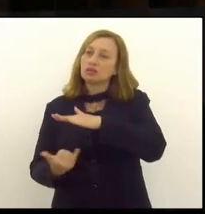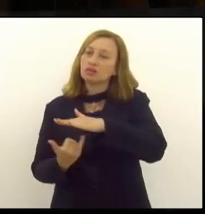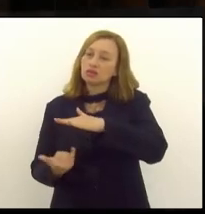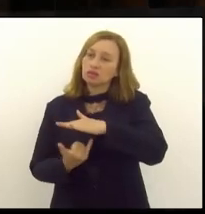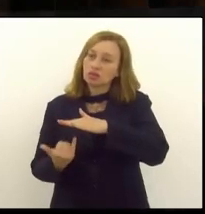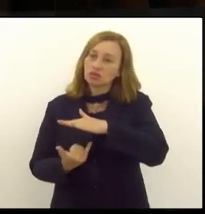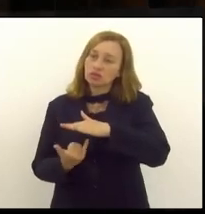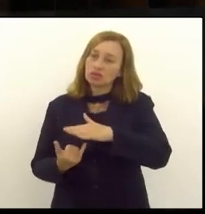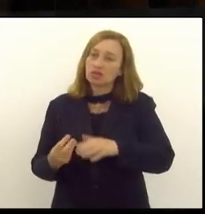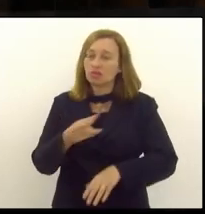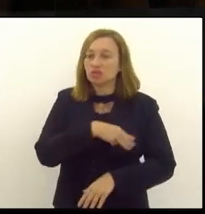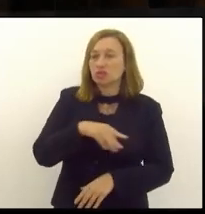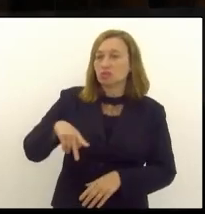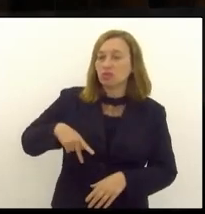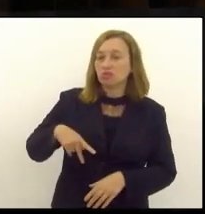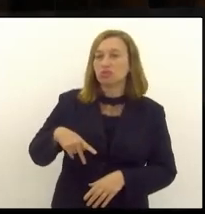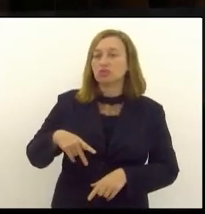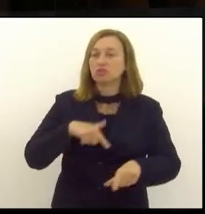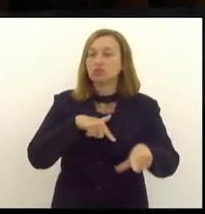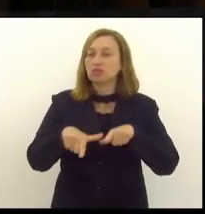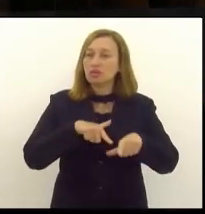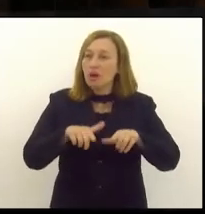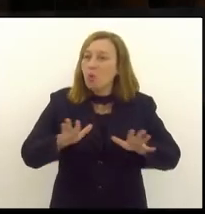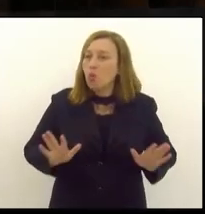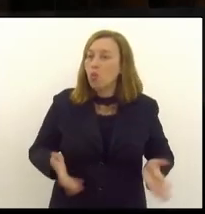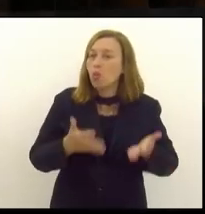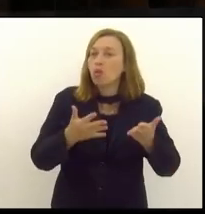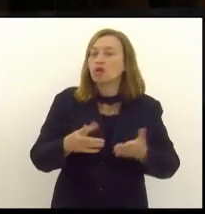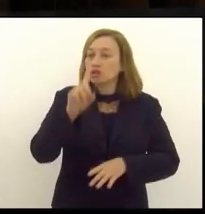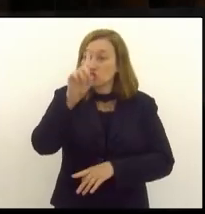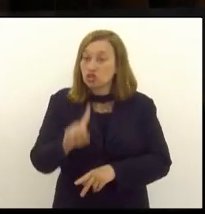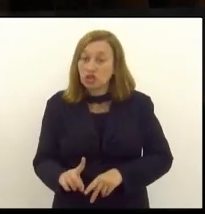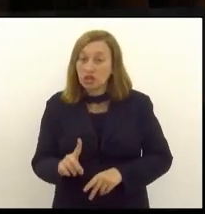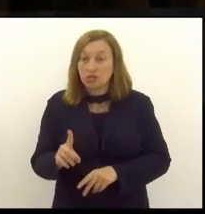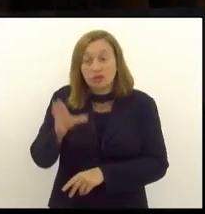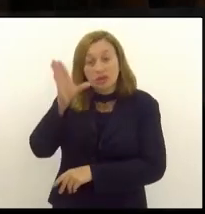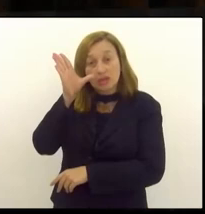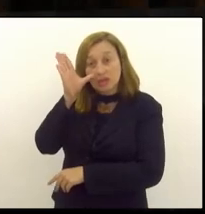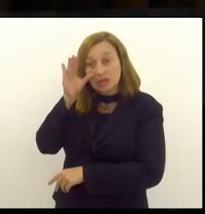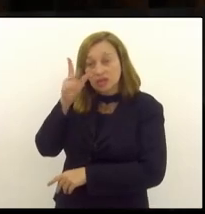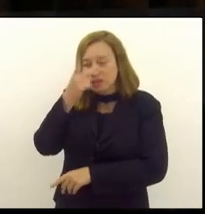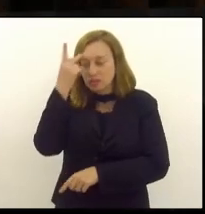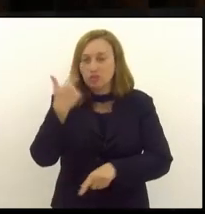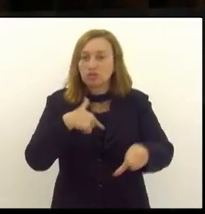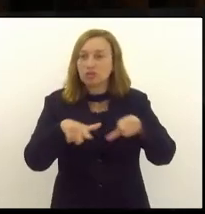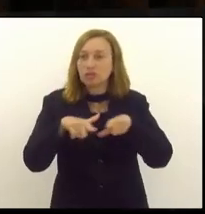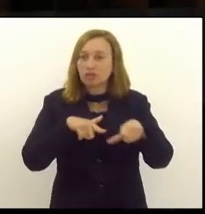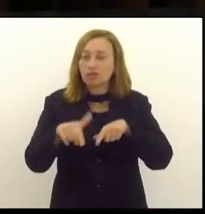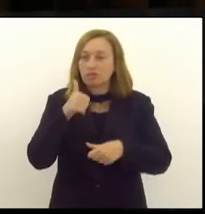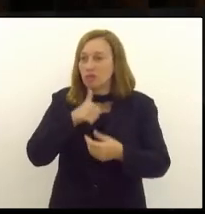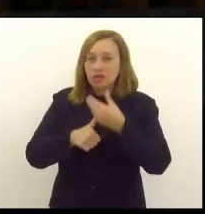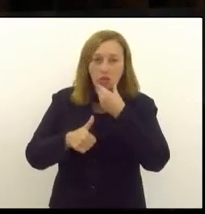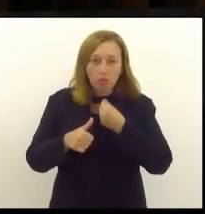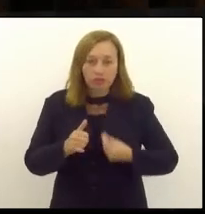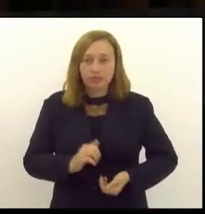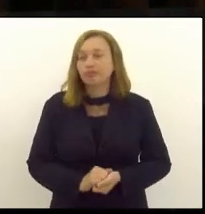em sua relevante atuação na defesa dos direitos e interesses dos trabalhadores e das